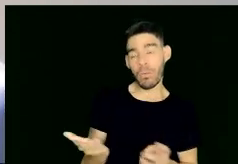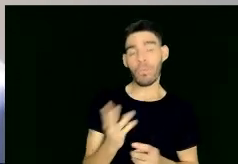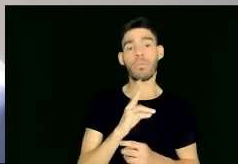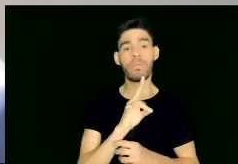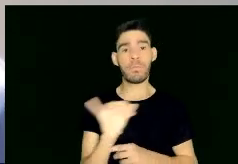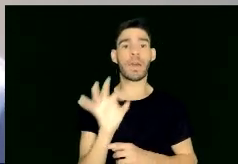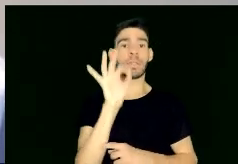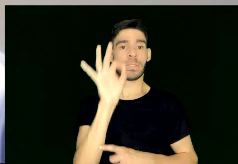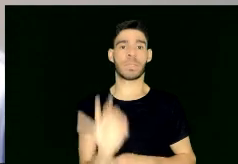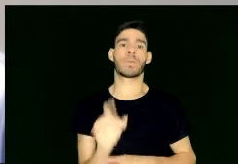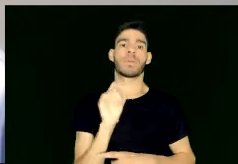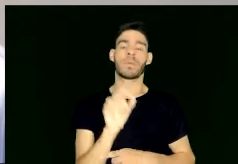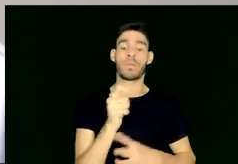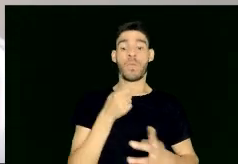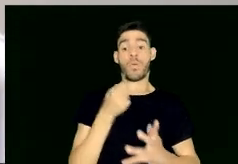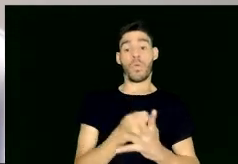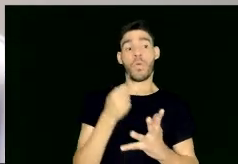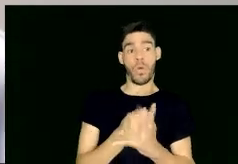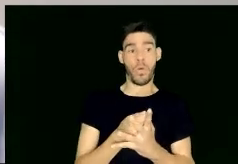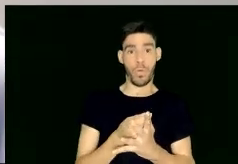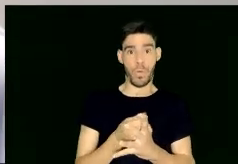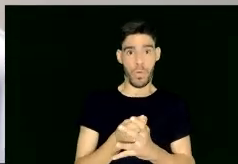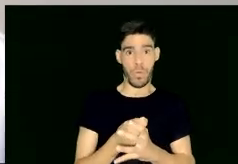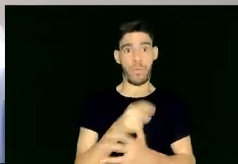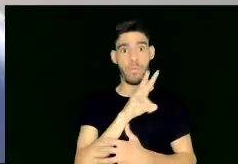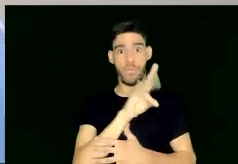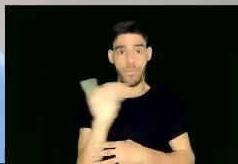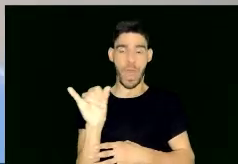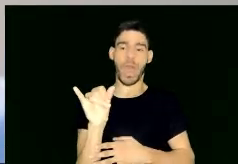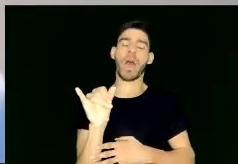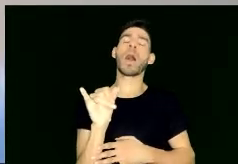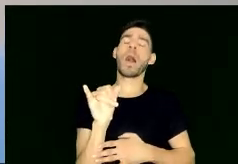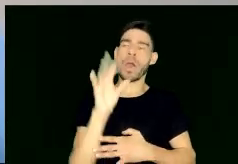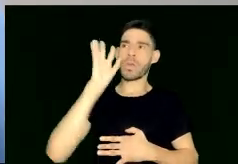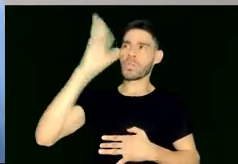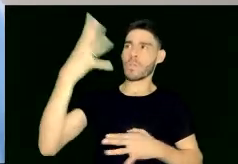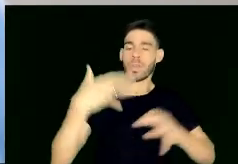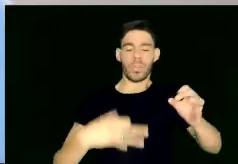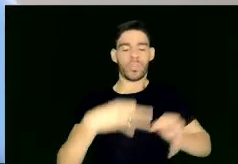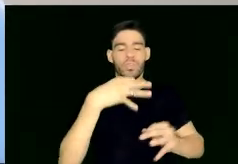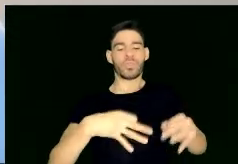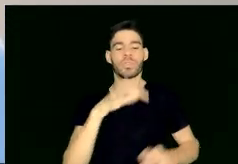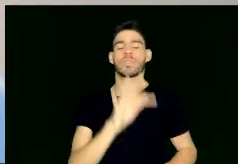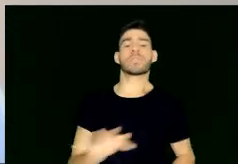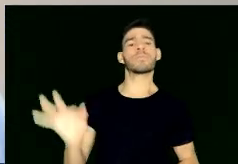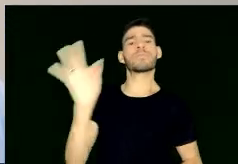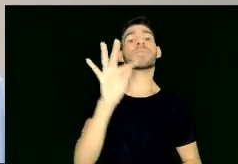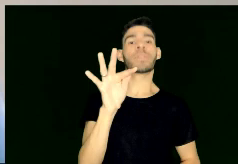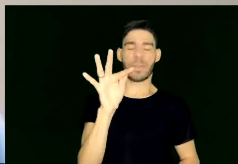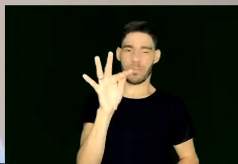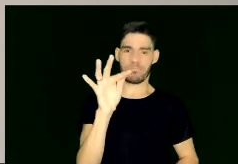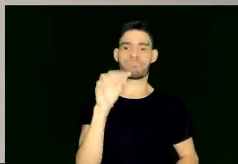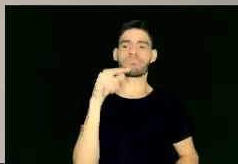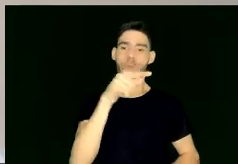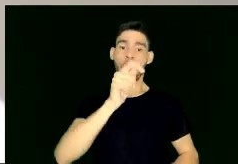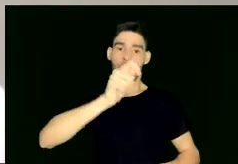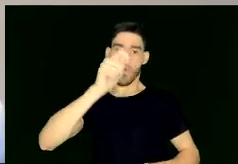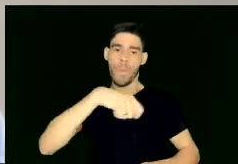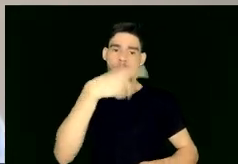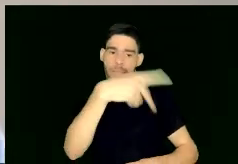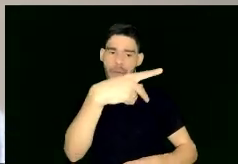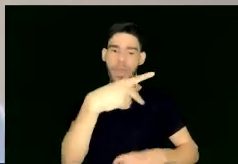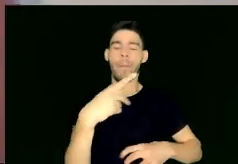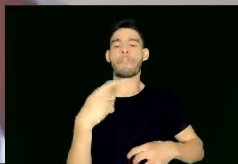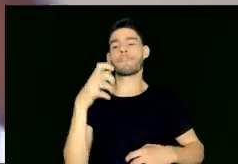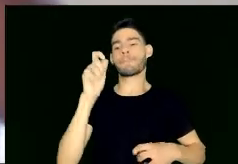patente, certamente e obrigatoriamente será dirimido pela Justiça Federal, né? E a Justiça Federal,